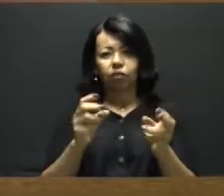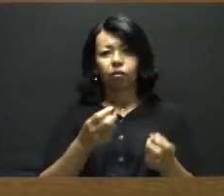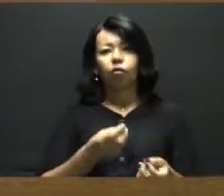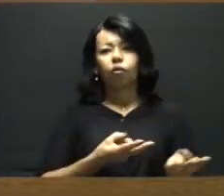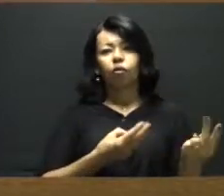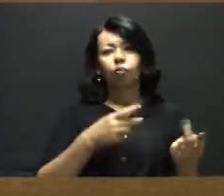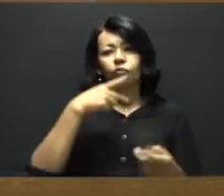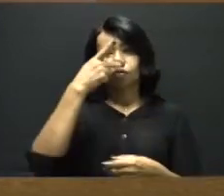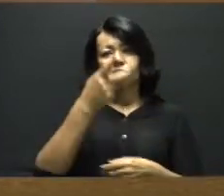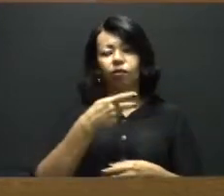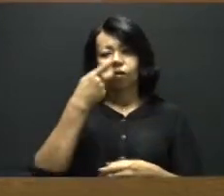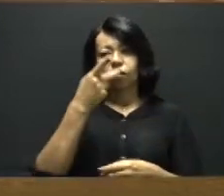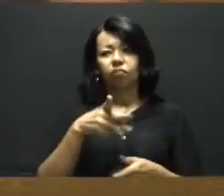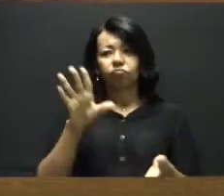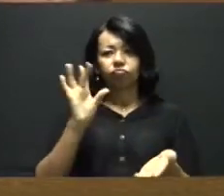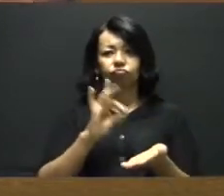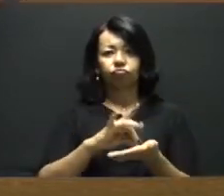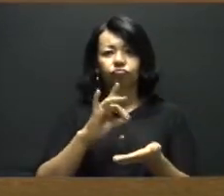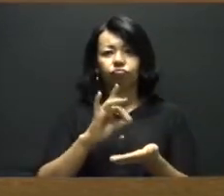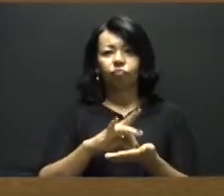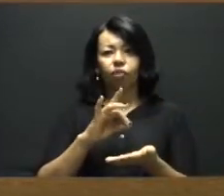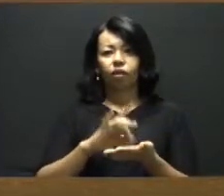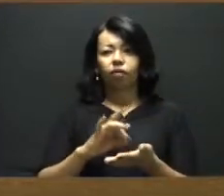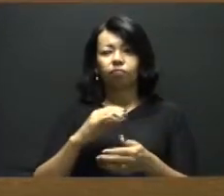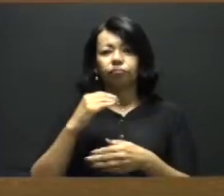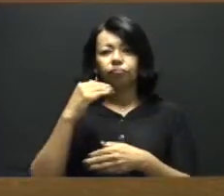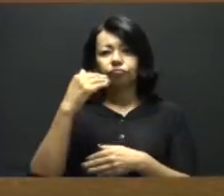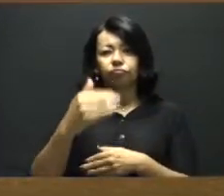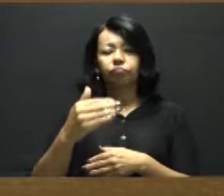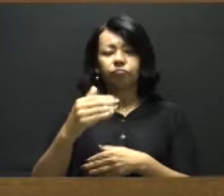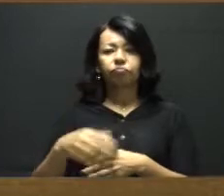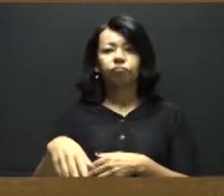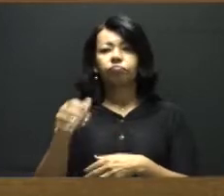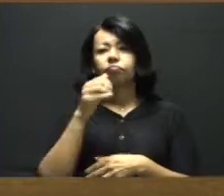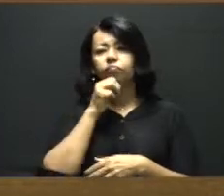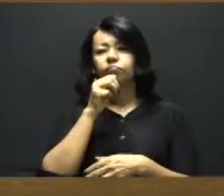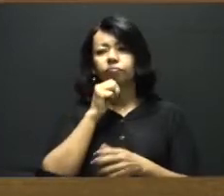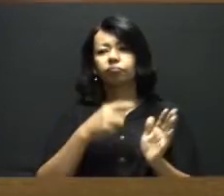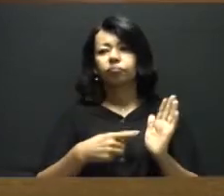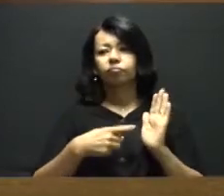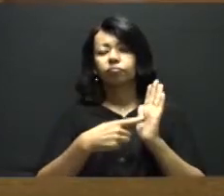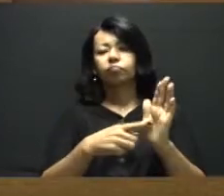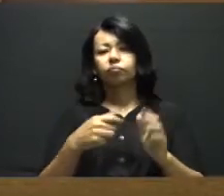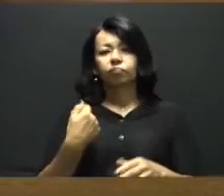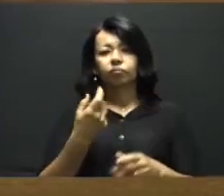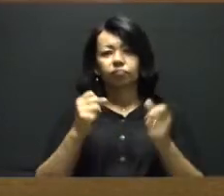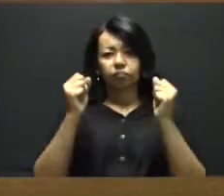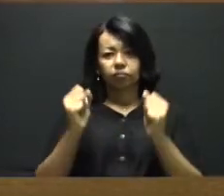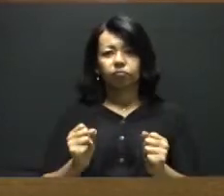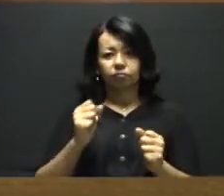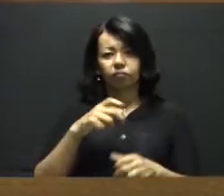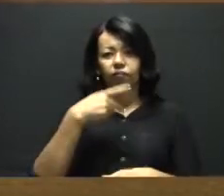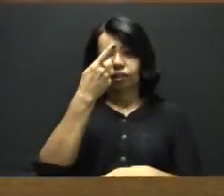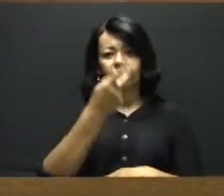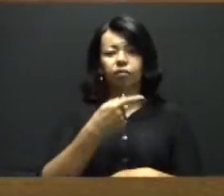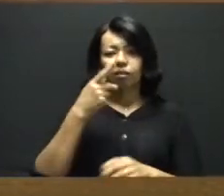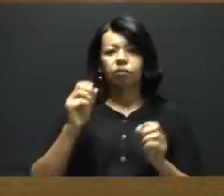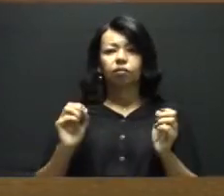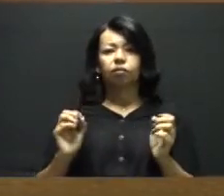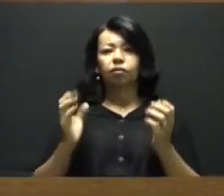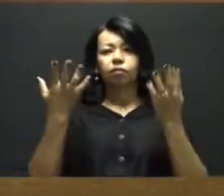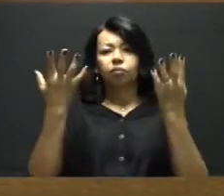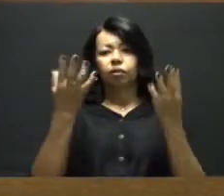é realmente diante de tantos testemunho nós podemos dizer que celebramos